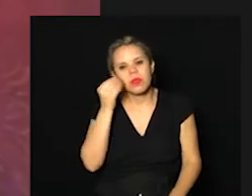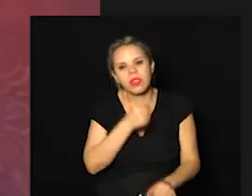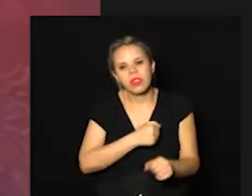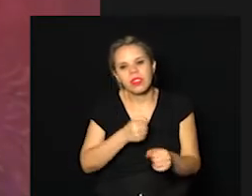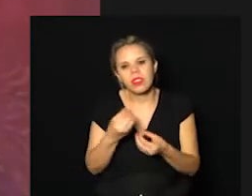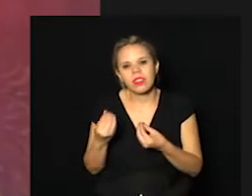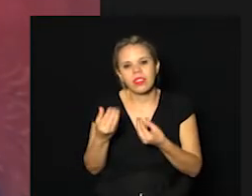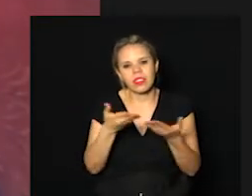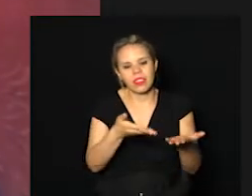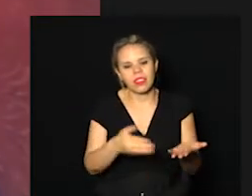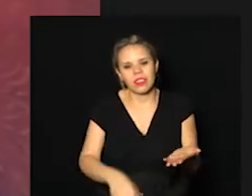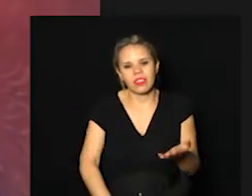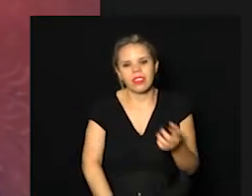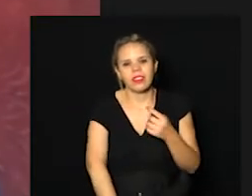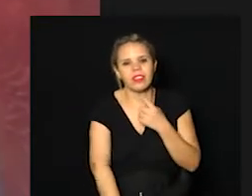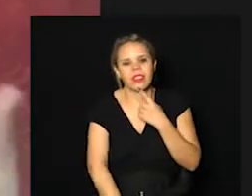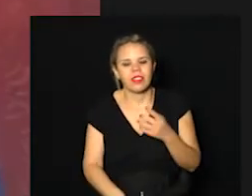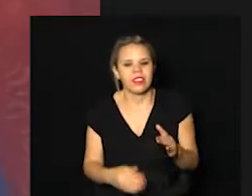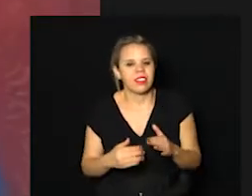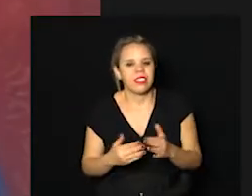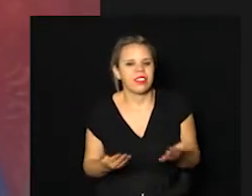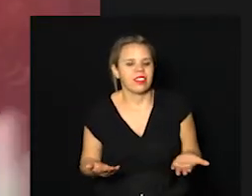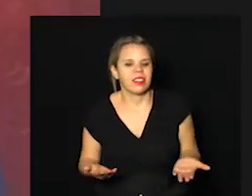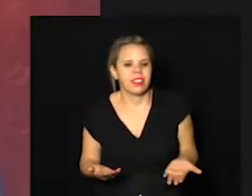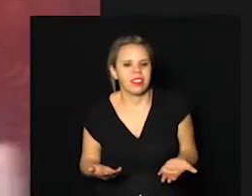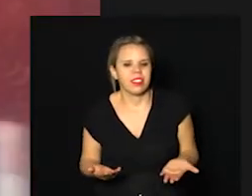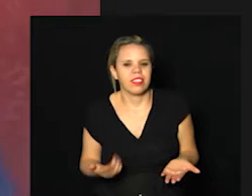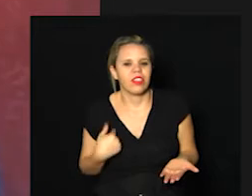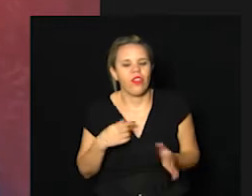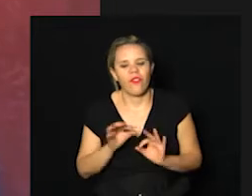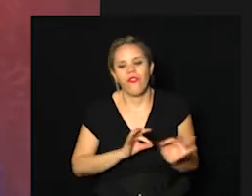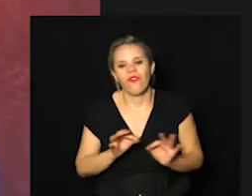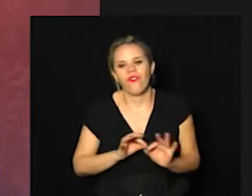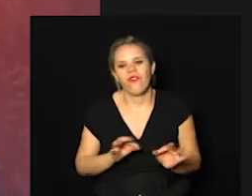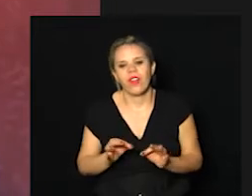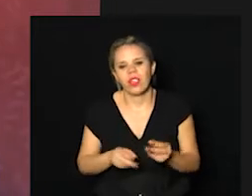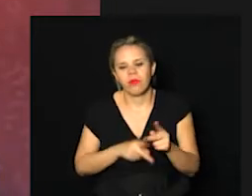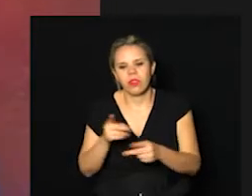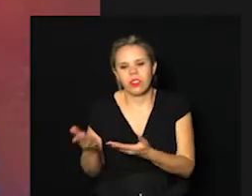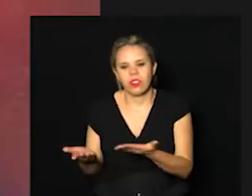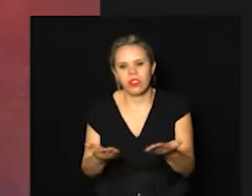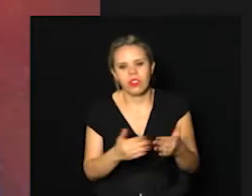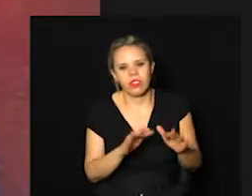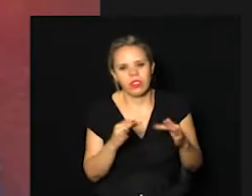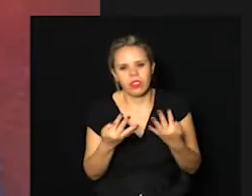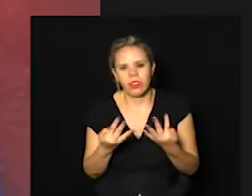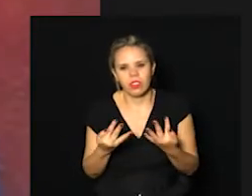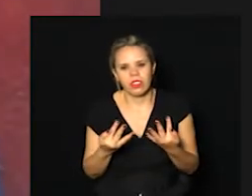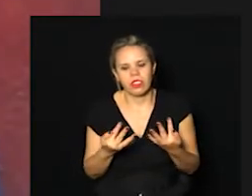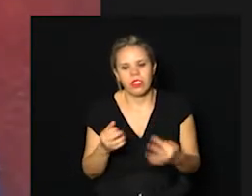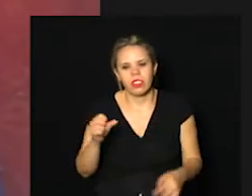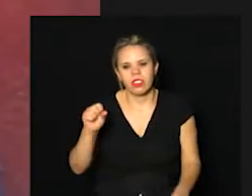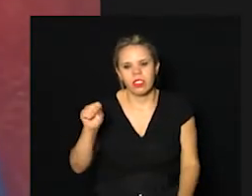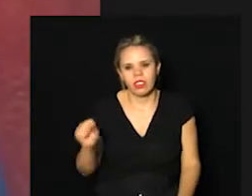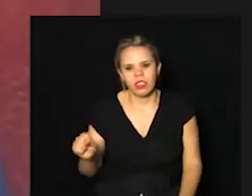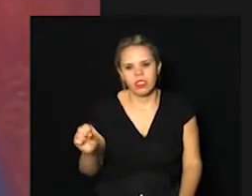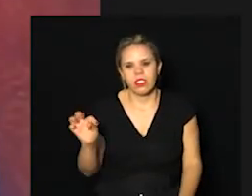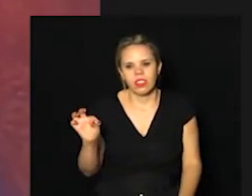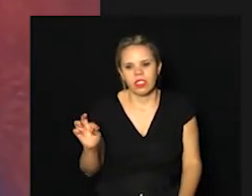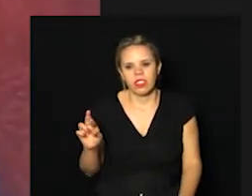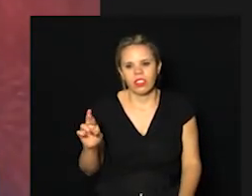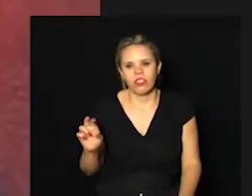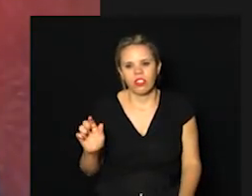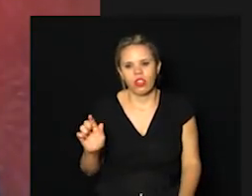trouxe ela para cá, para minha casa, e aí eu faço e sirvo o pessoal aqui de casa. É um estrogonofe de bis,